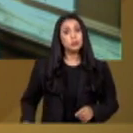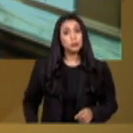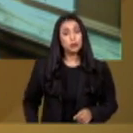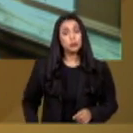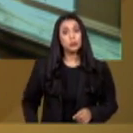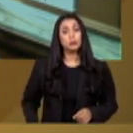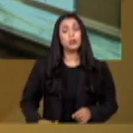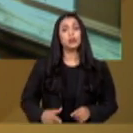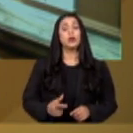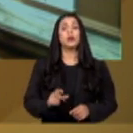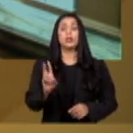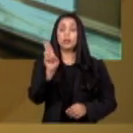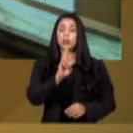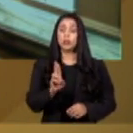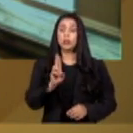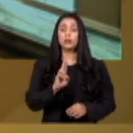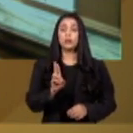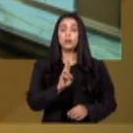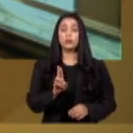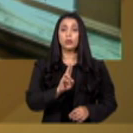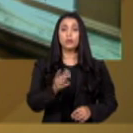ou público